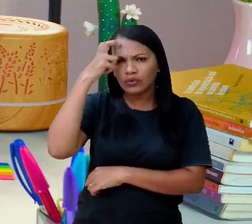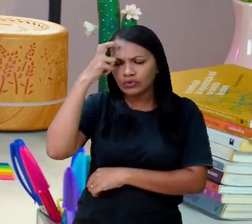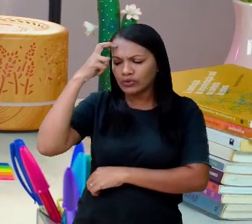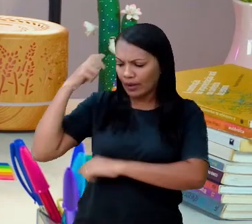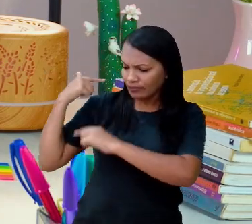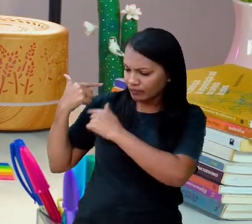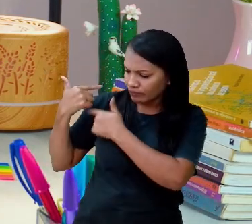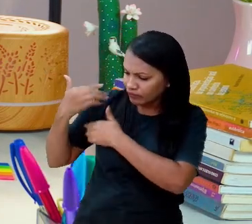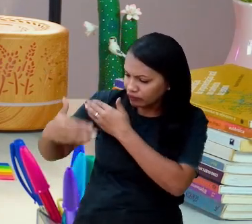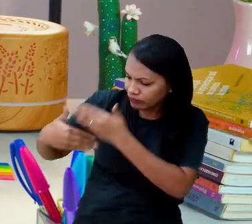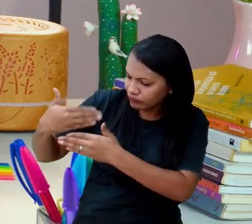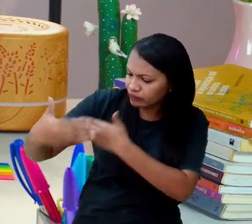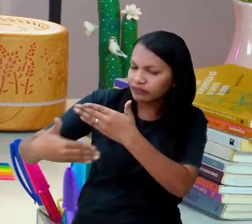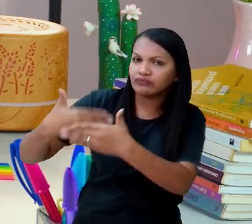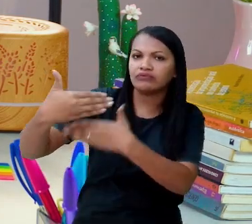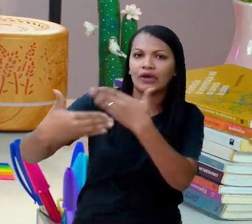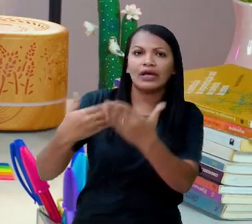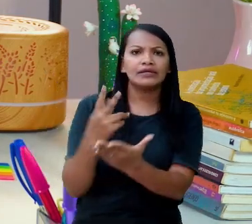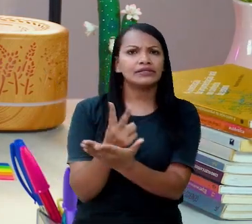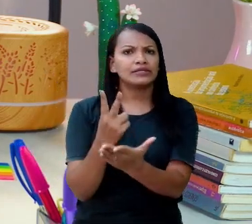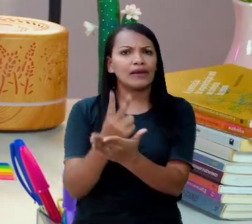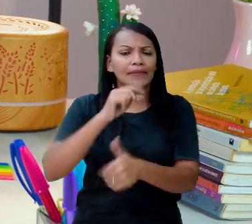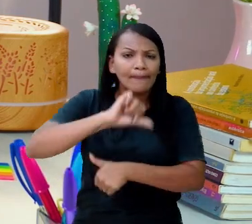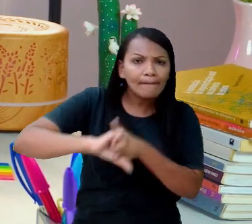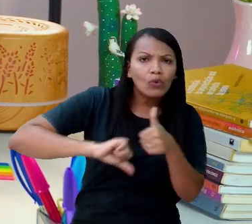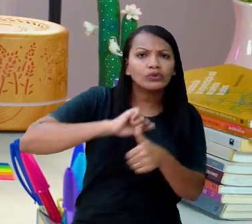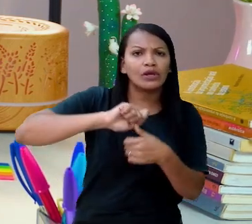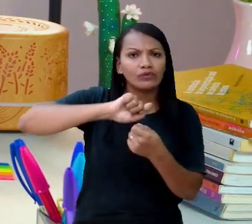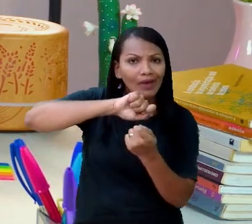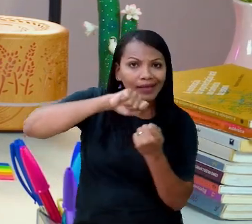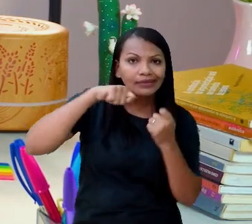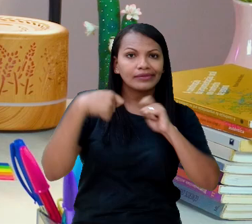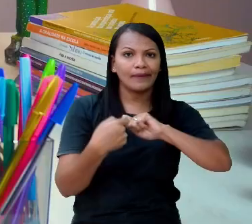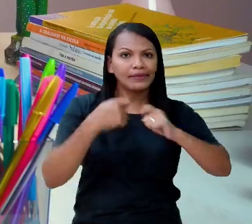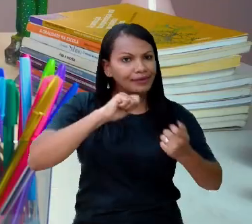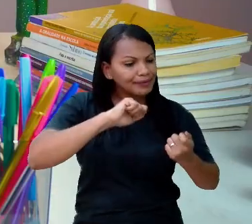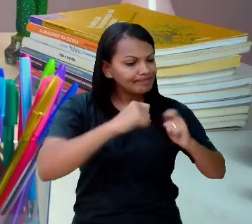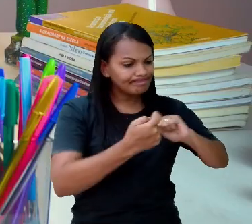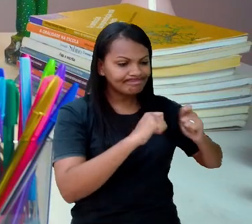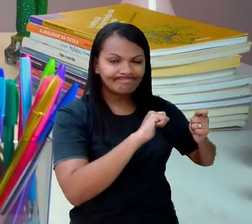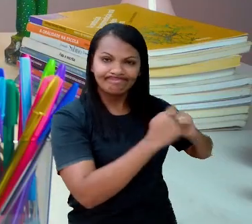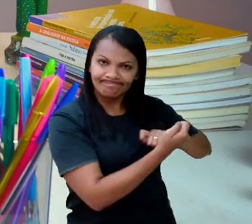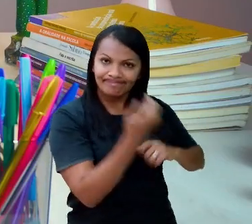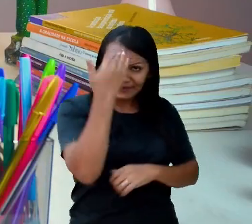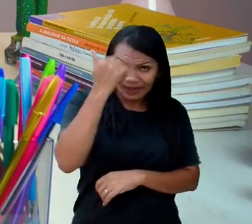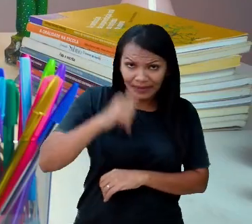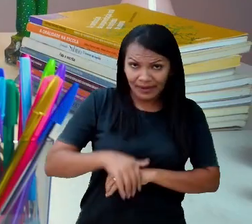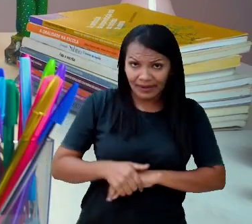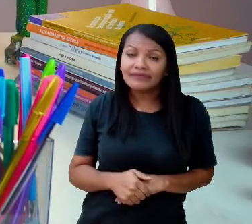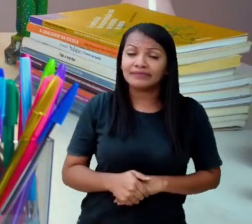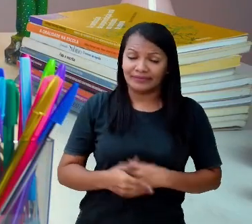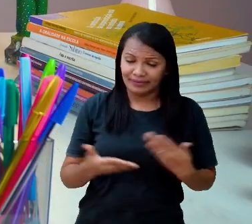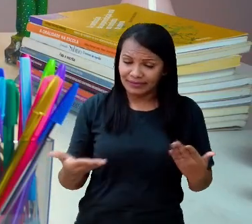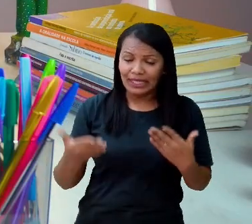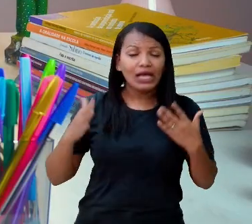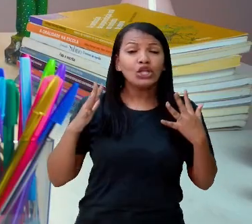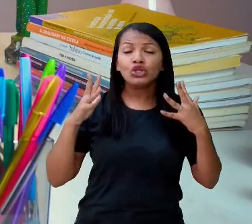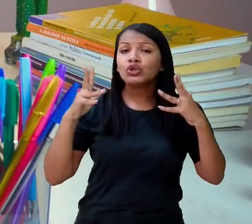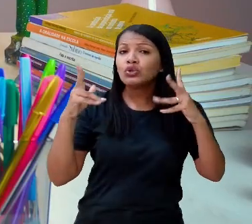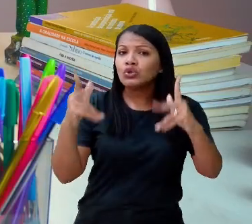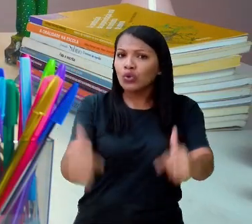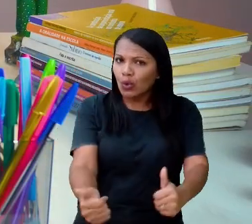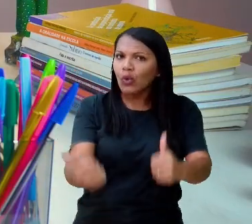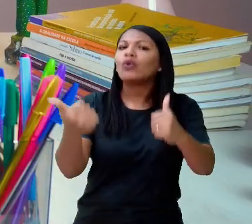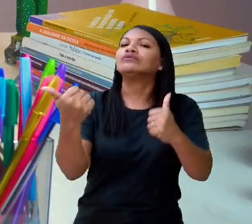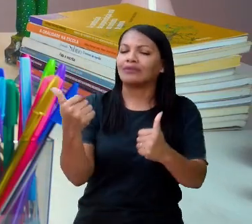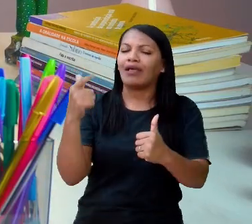geração e está sempre mudando e se adaptando com o tempo. Sabia? É isso, Educa Seguidores. Tudo faz parte da nossa